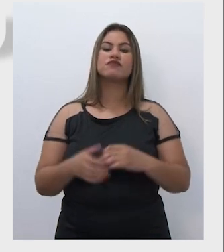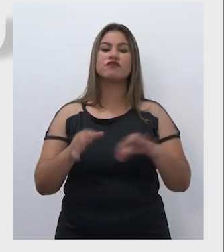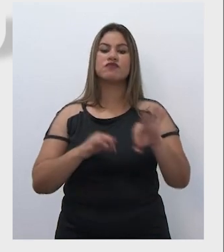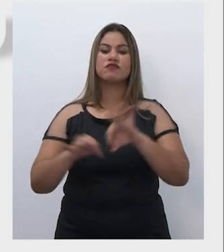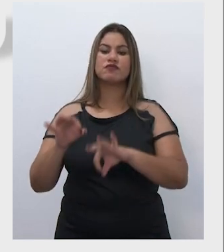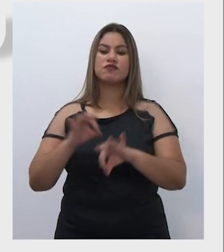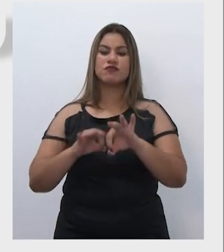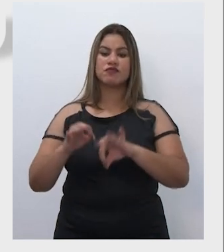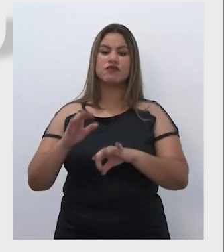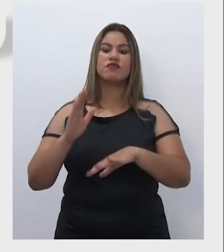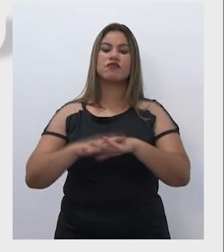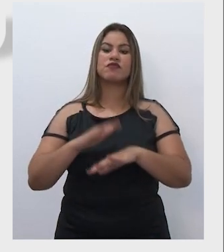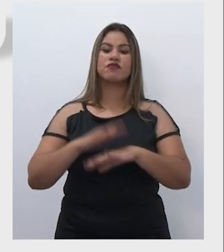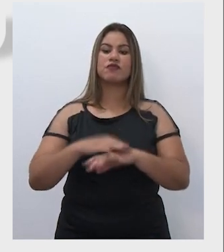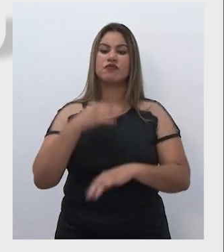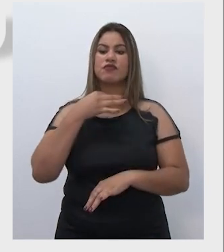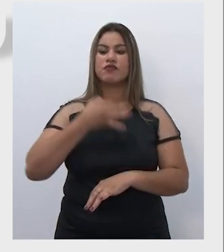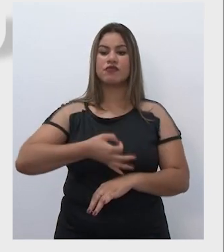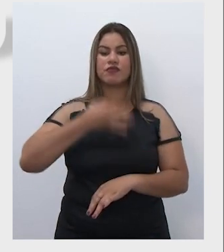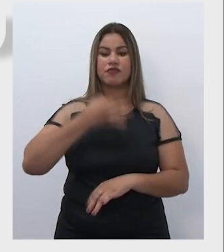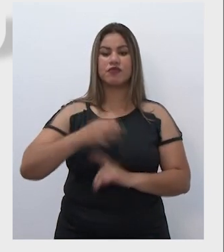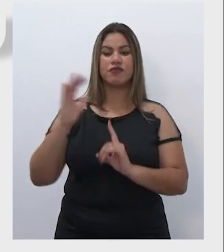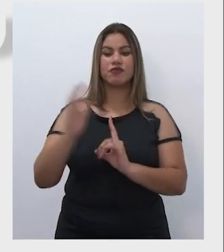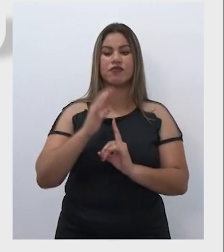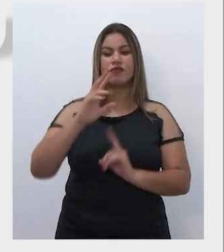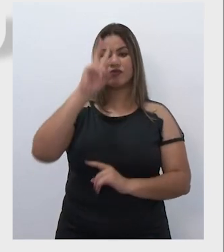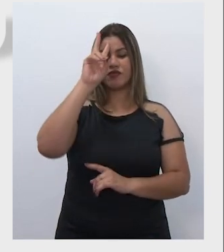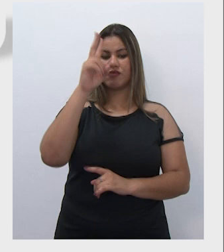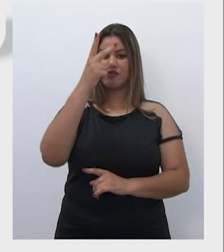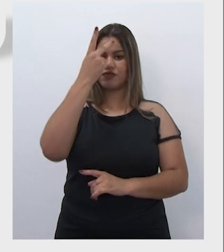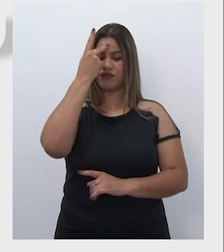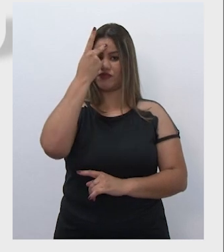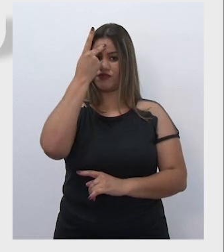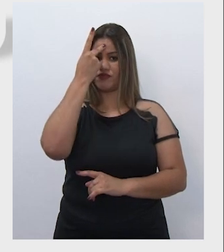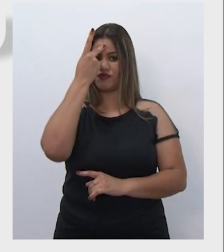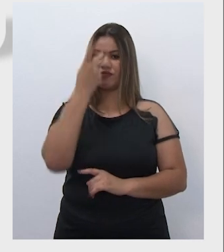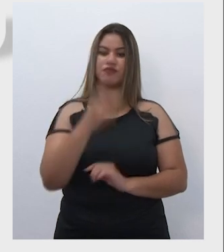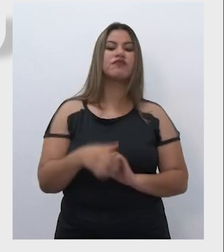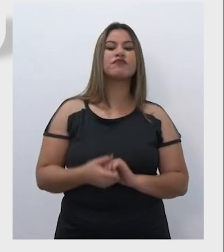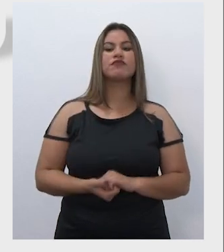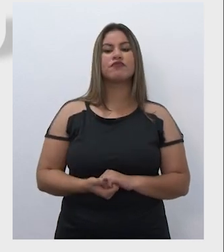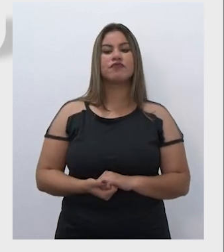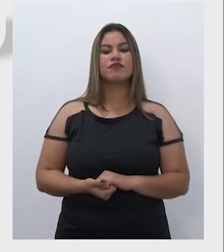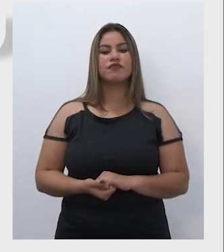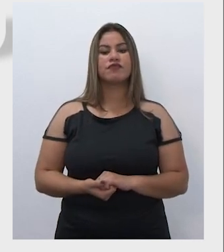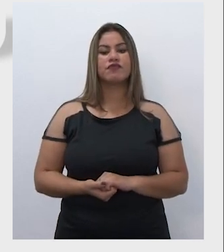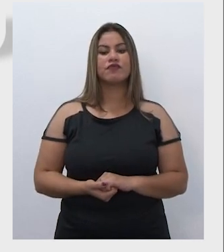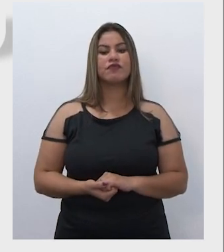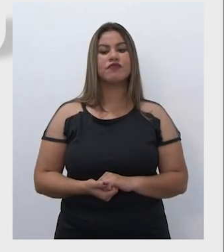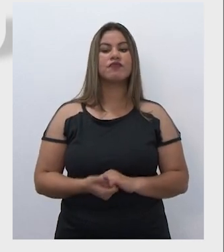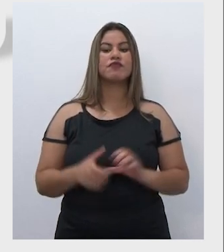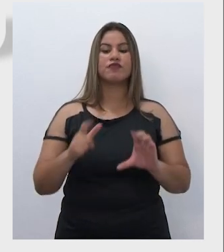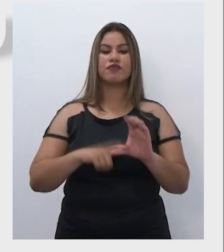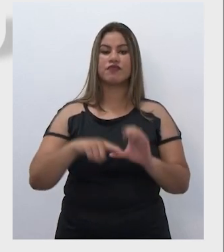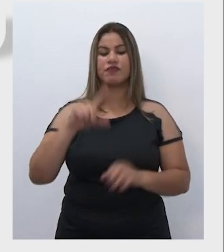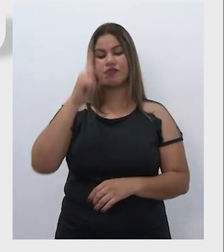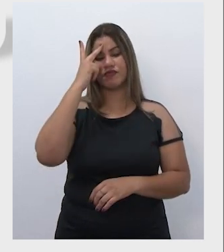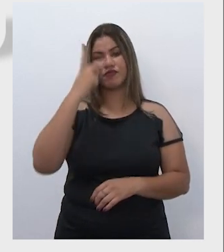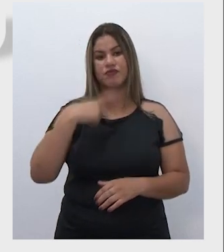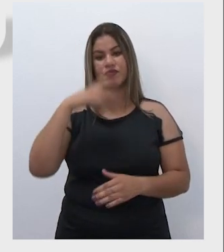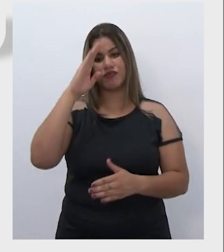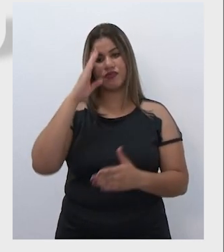bons argumentos para convencer as pessoas sobre um determinado assunto ou ideia. Independência e